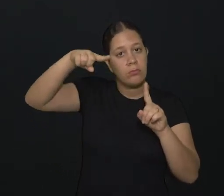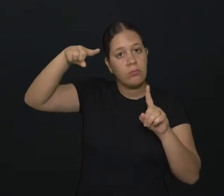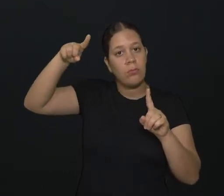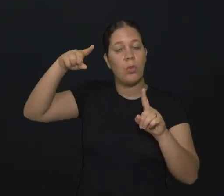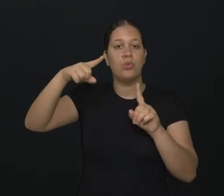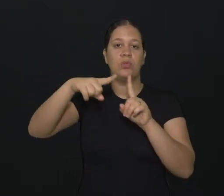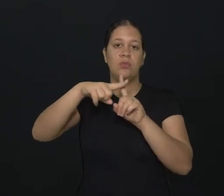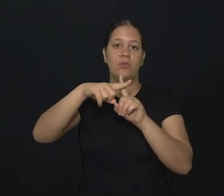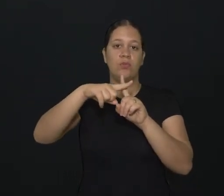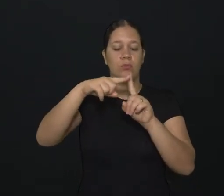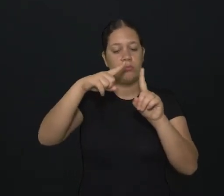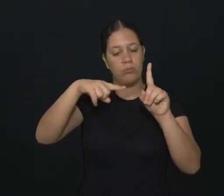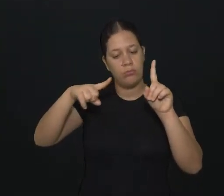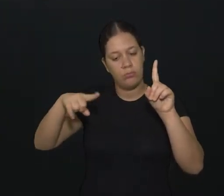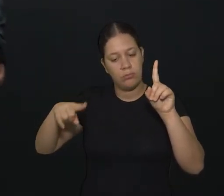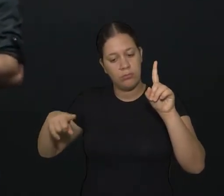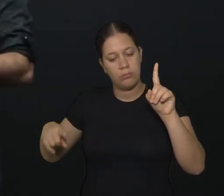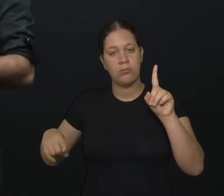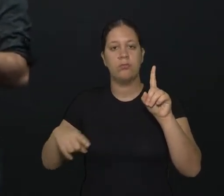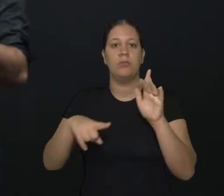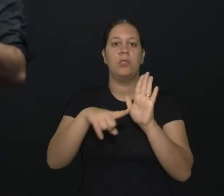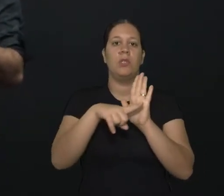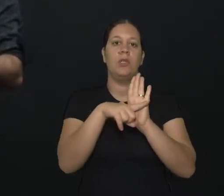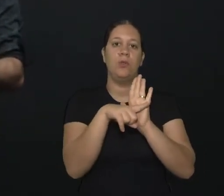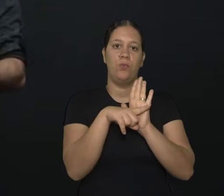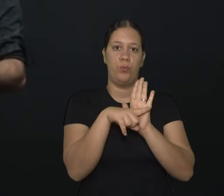valores positivos, se eu desço, eu tenho